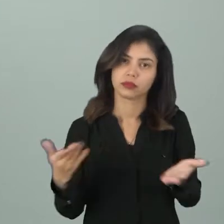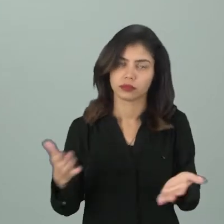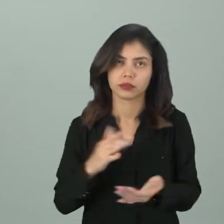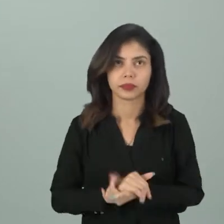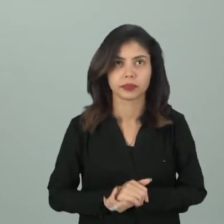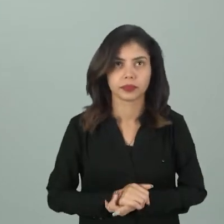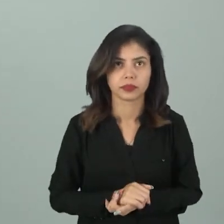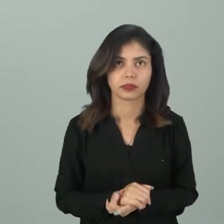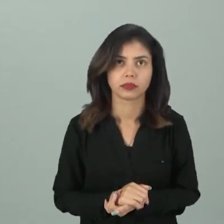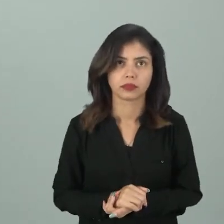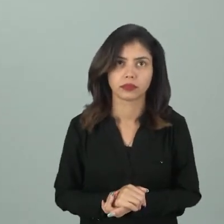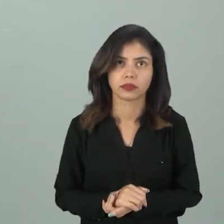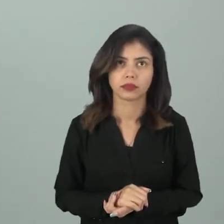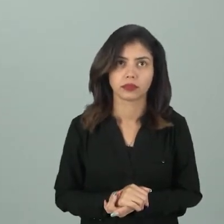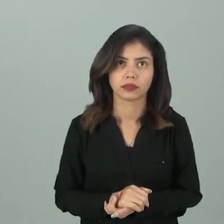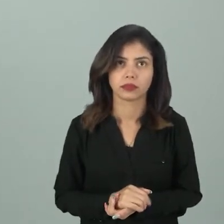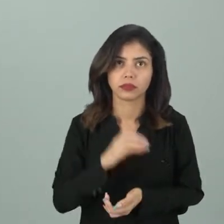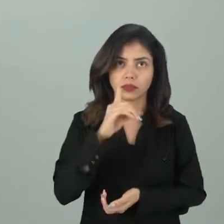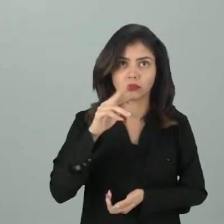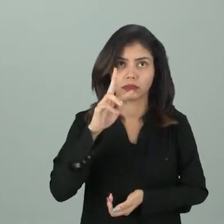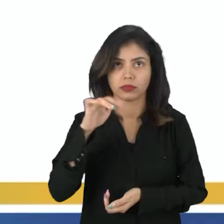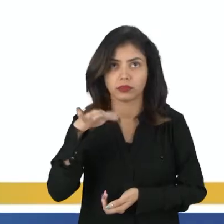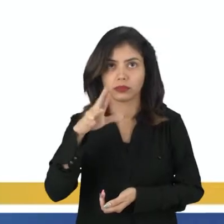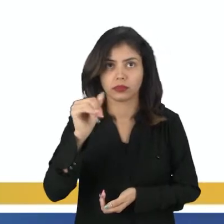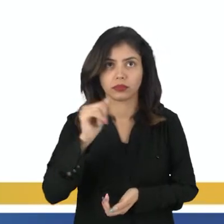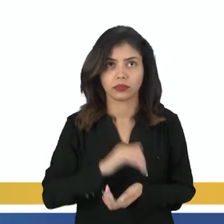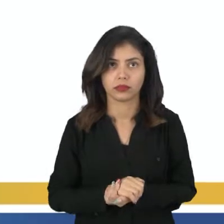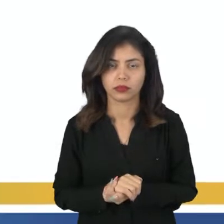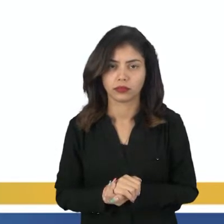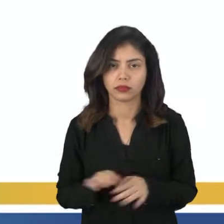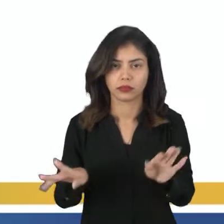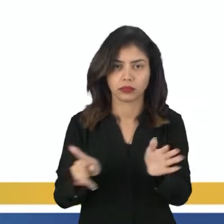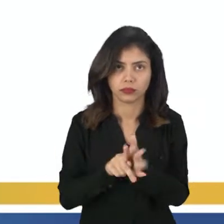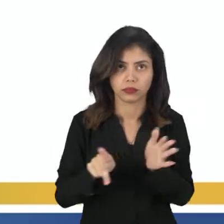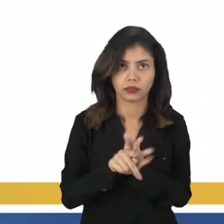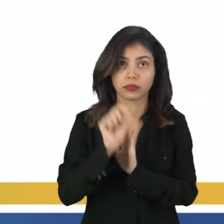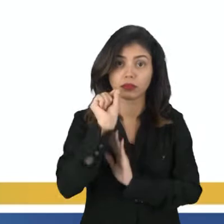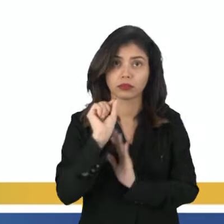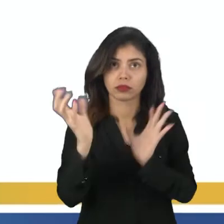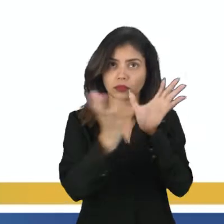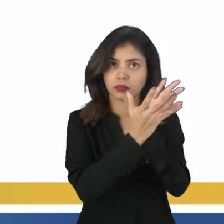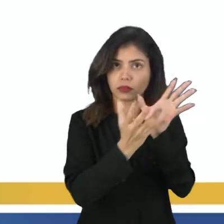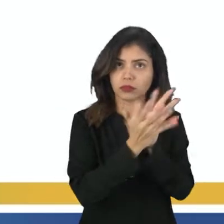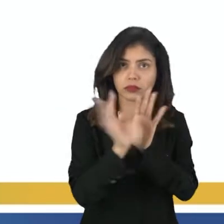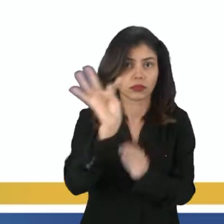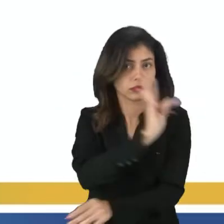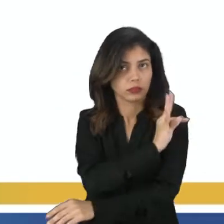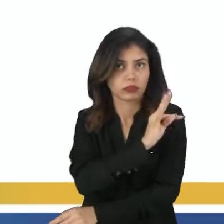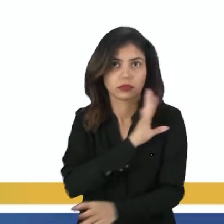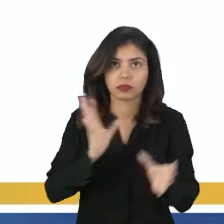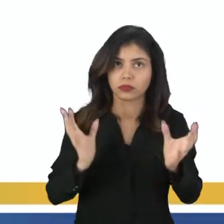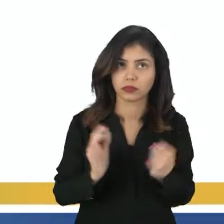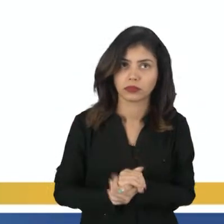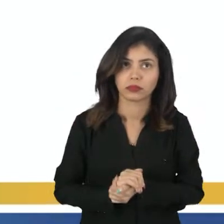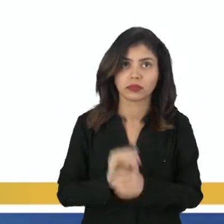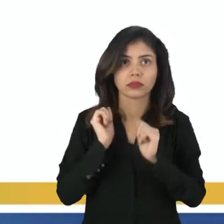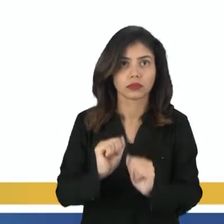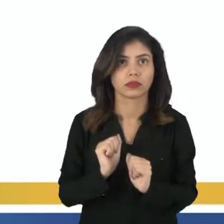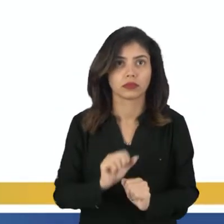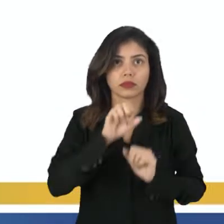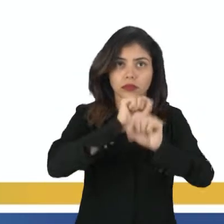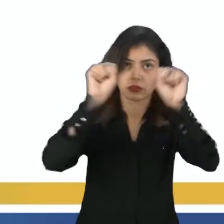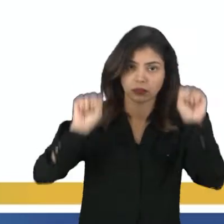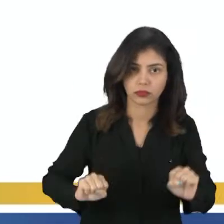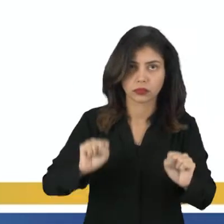estatística. Então, a definição da estatística é o conjunto de técnicas que